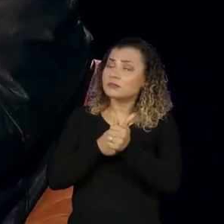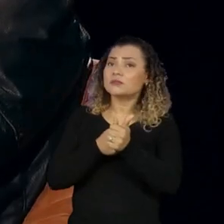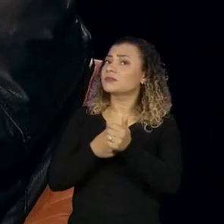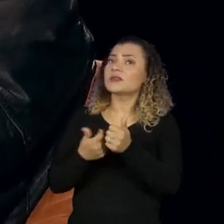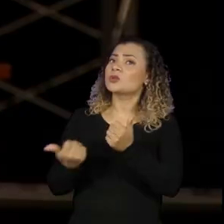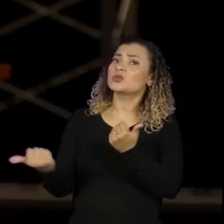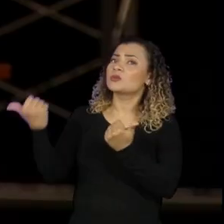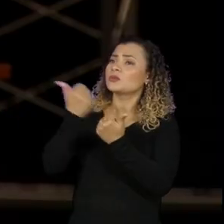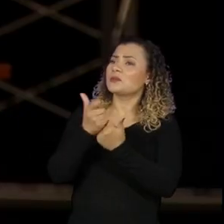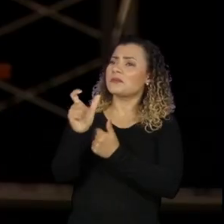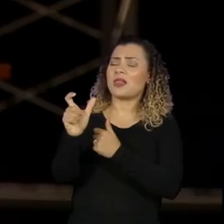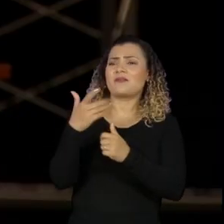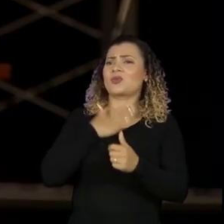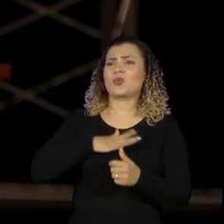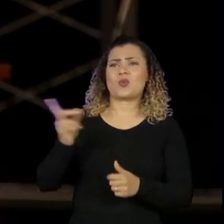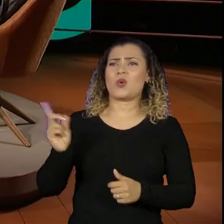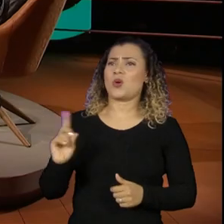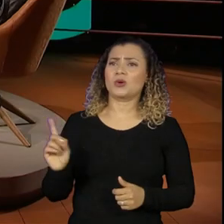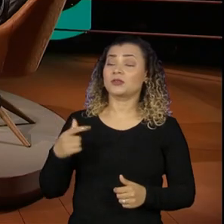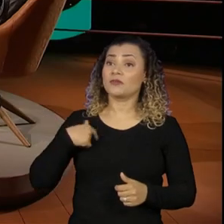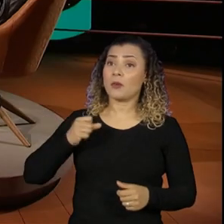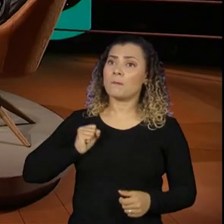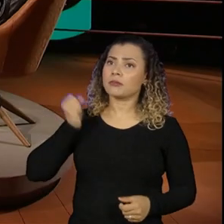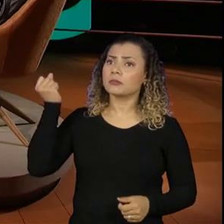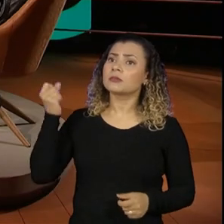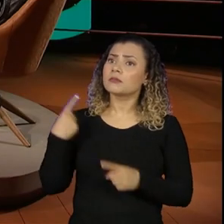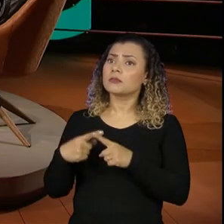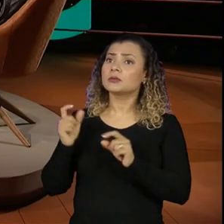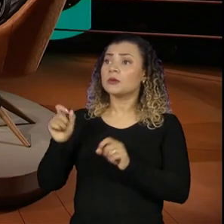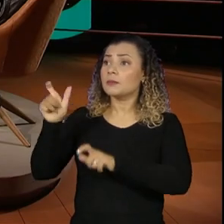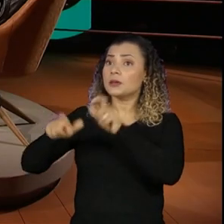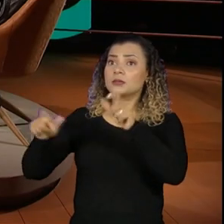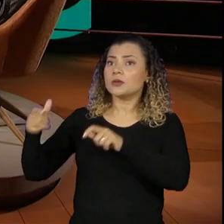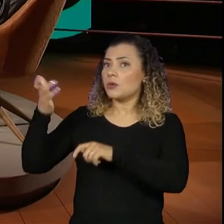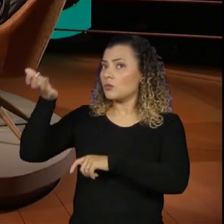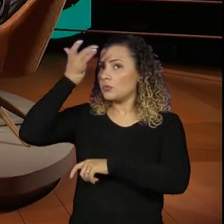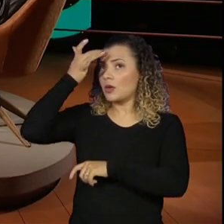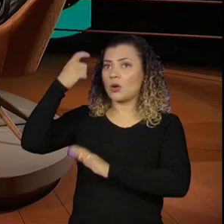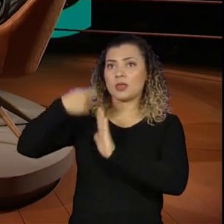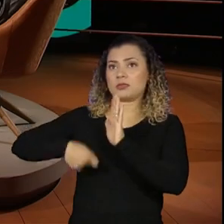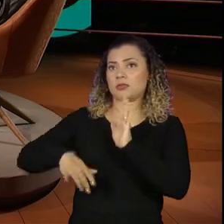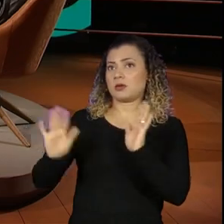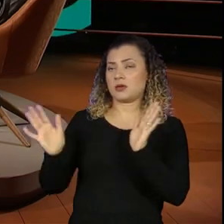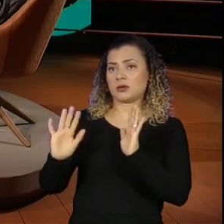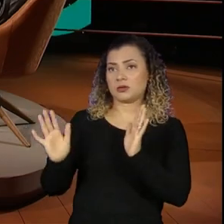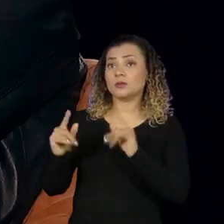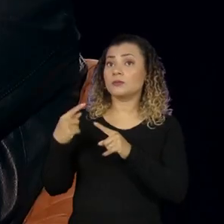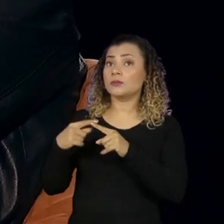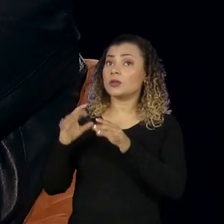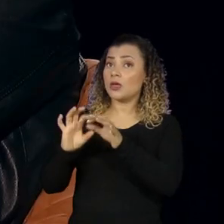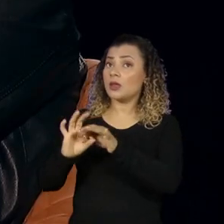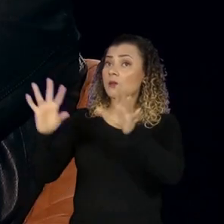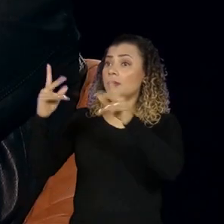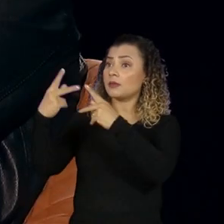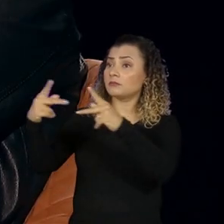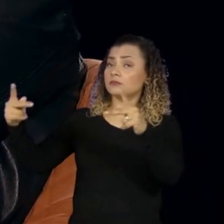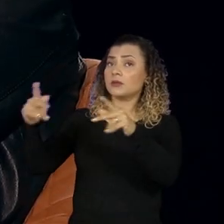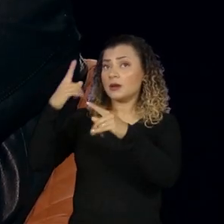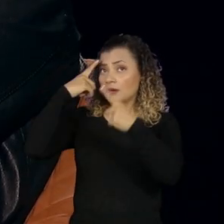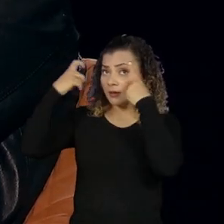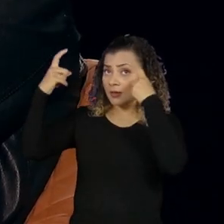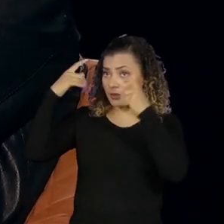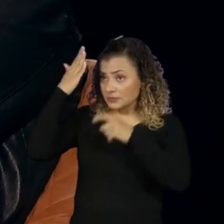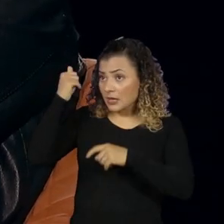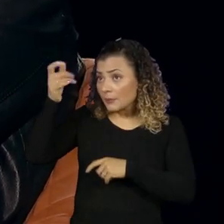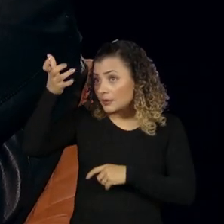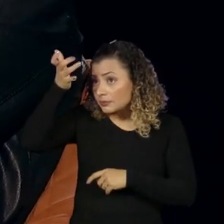não gosto, sabe? Então, eu fico meio puto quando os atores não decoram o texto, né? Uhum. E, a partir daí, eu dou liberdade para o ator criar à vontade. Sabe o